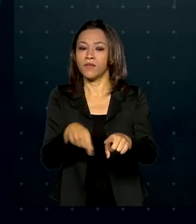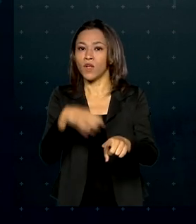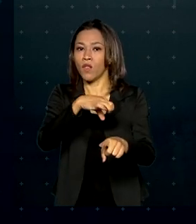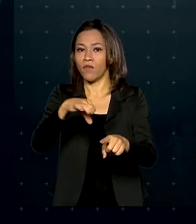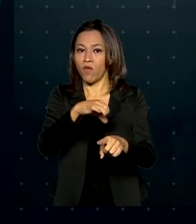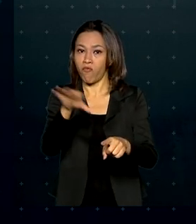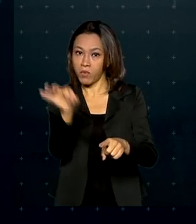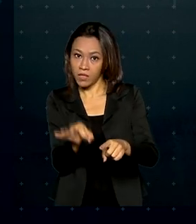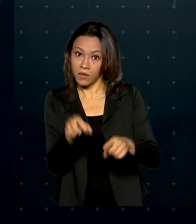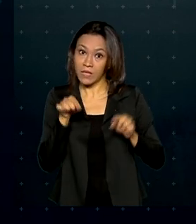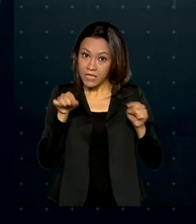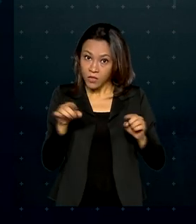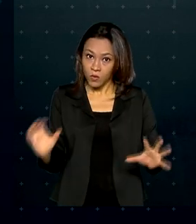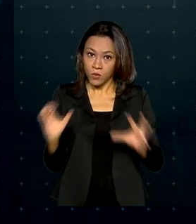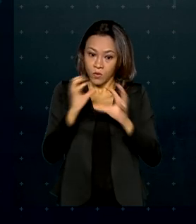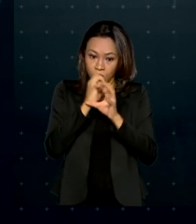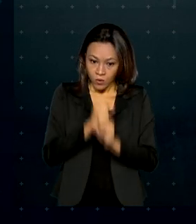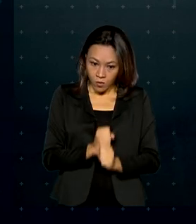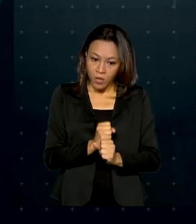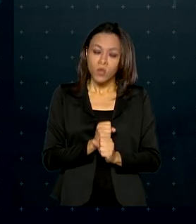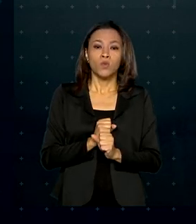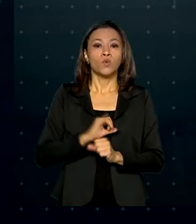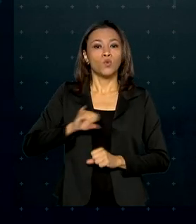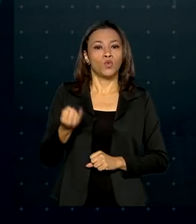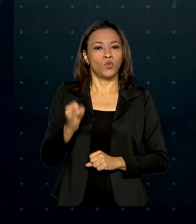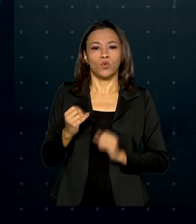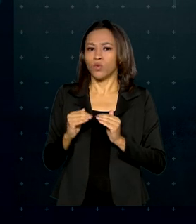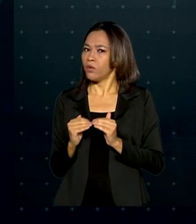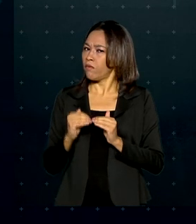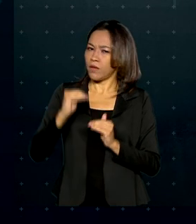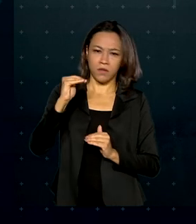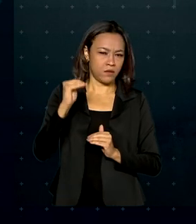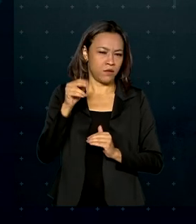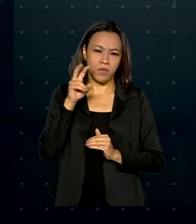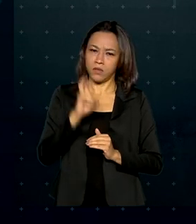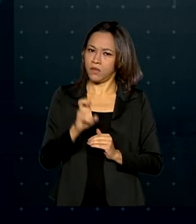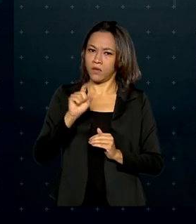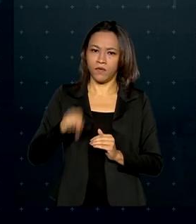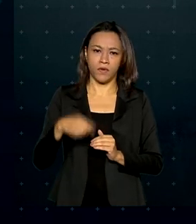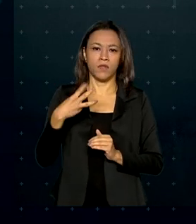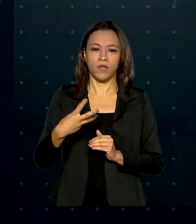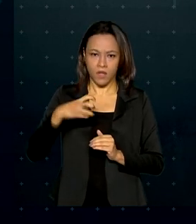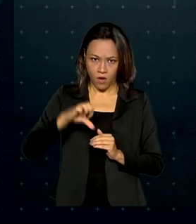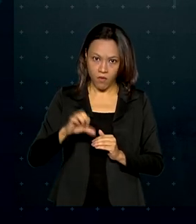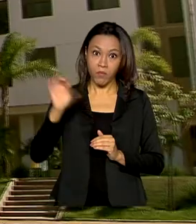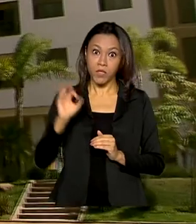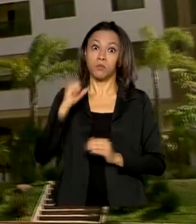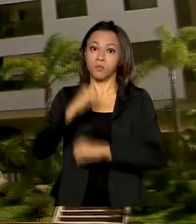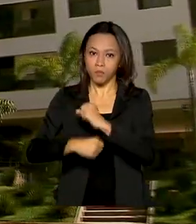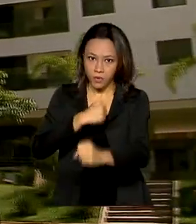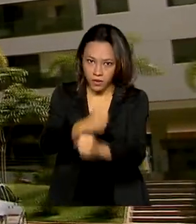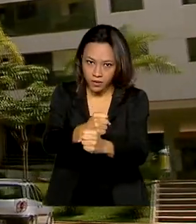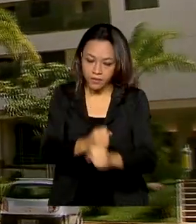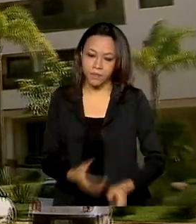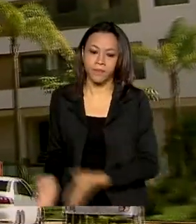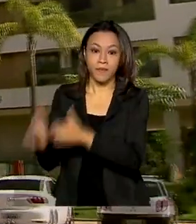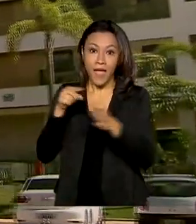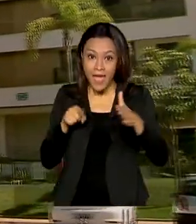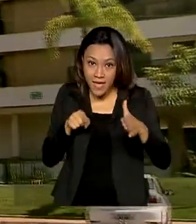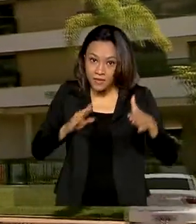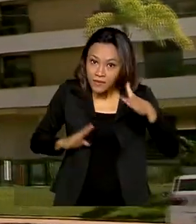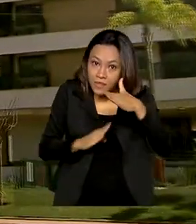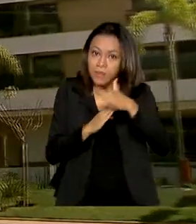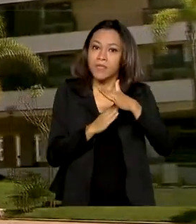Com isso, no total, os juros não passarão de 5,39% ao ano. Esse limite